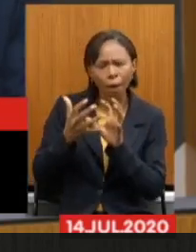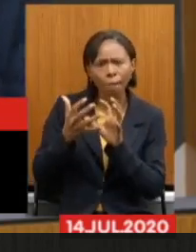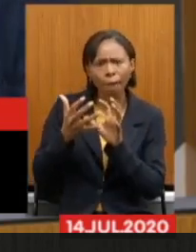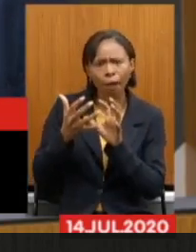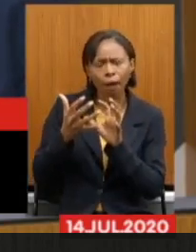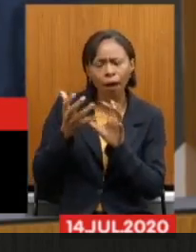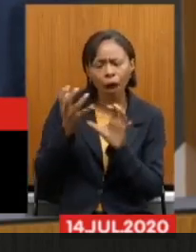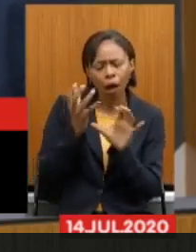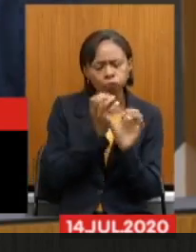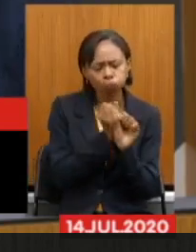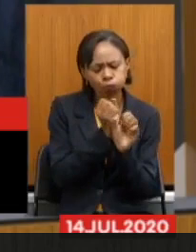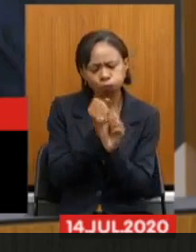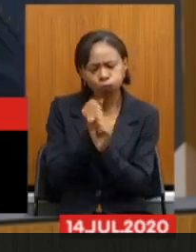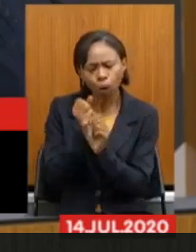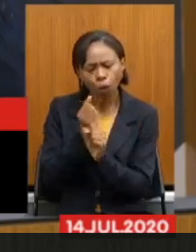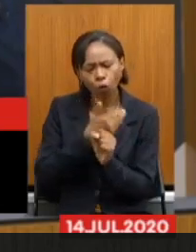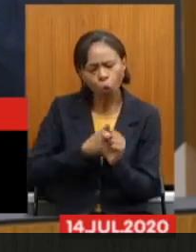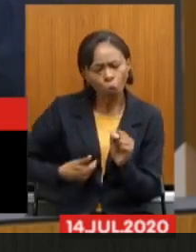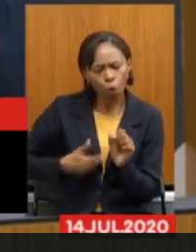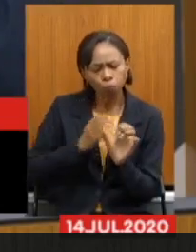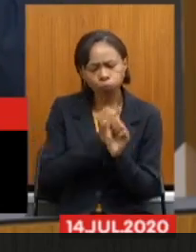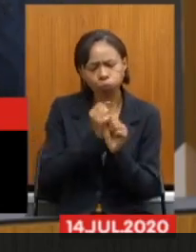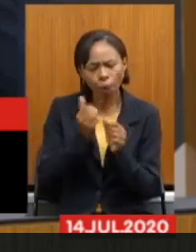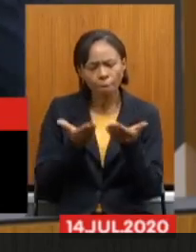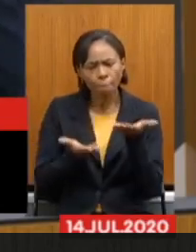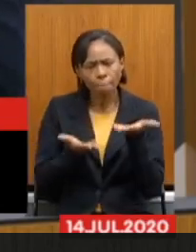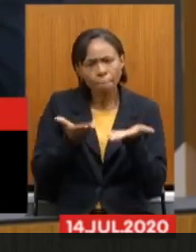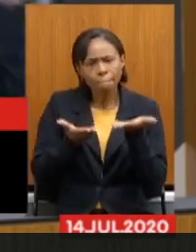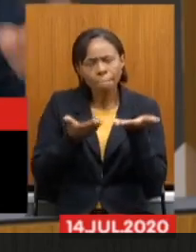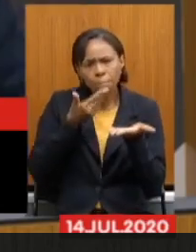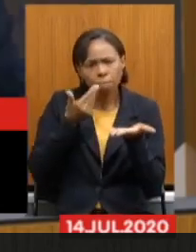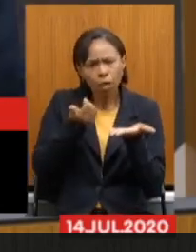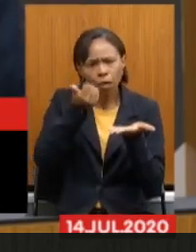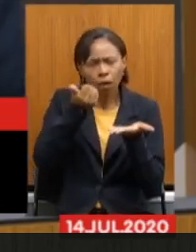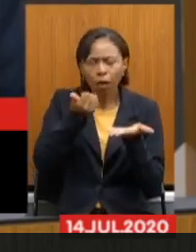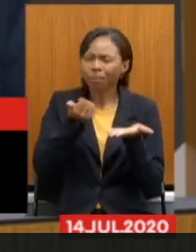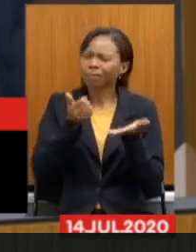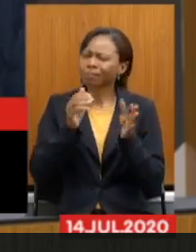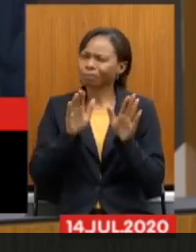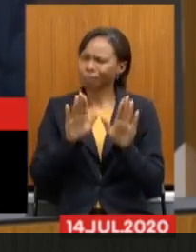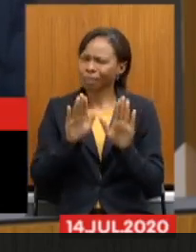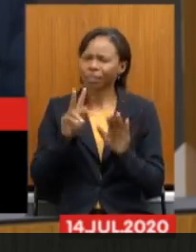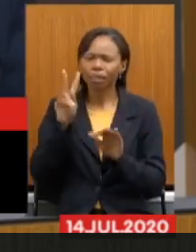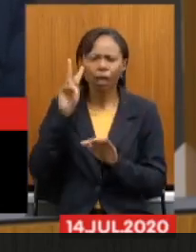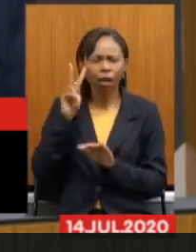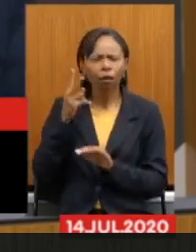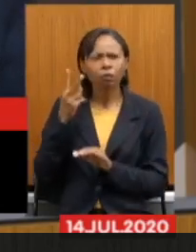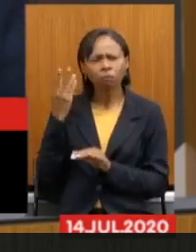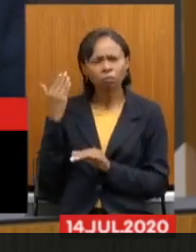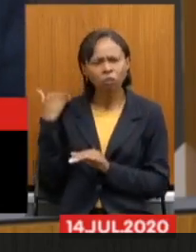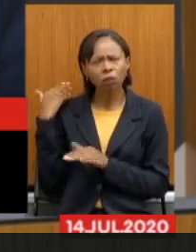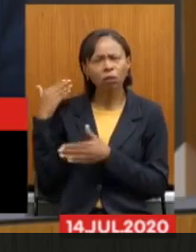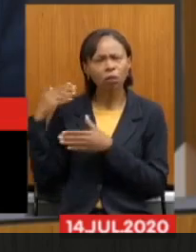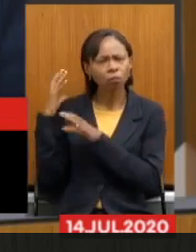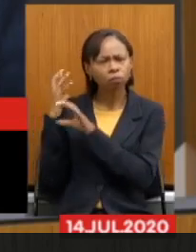contas públicas. Mas a história recente ela tem provado que isso não é